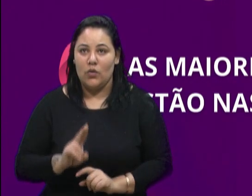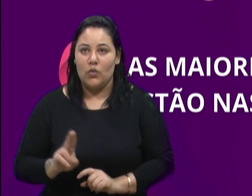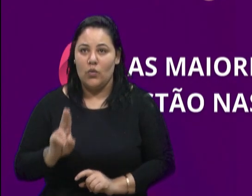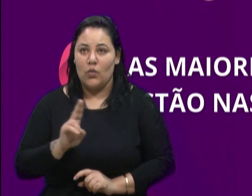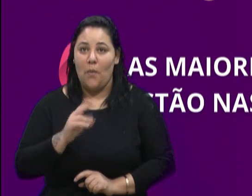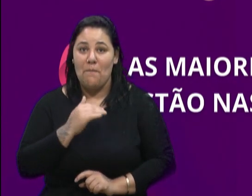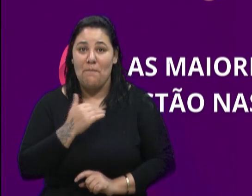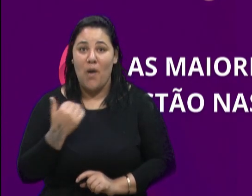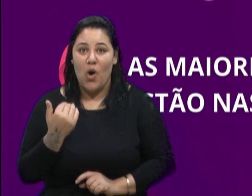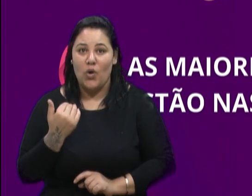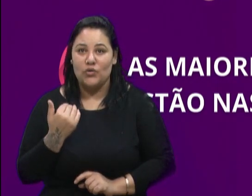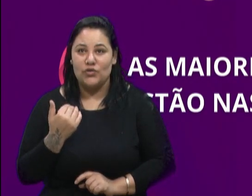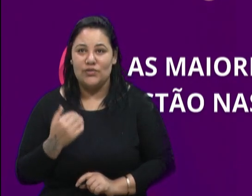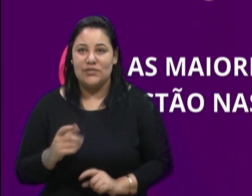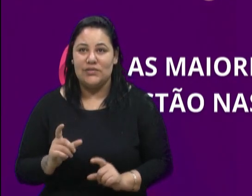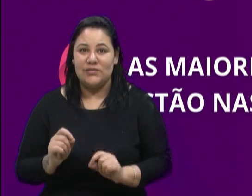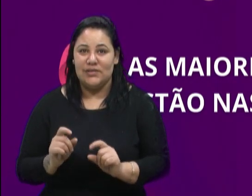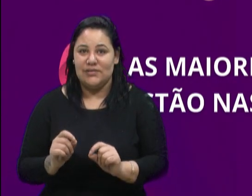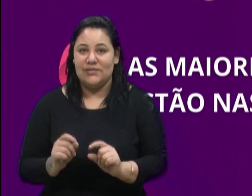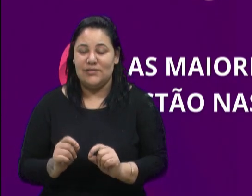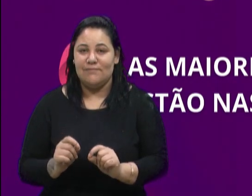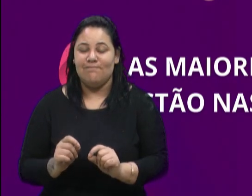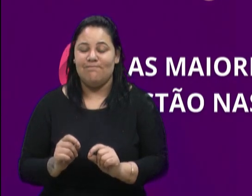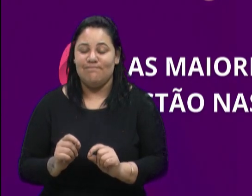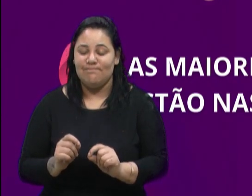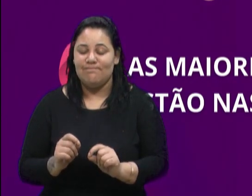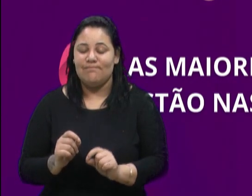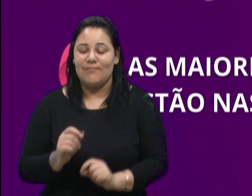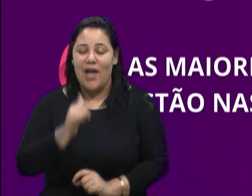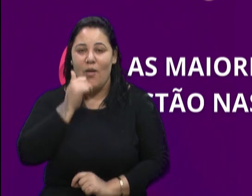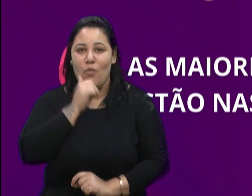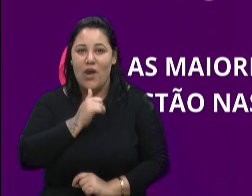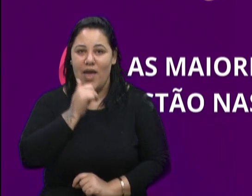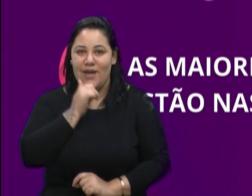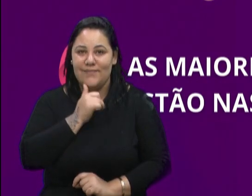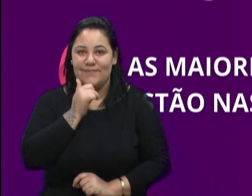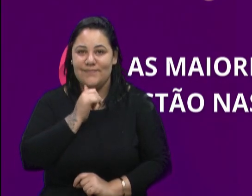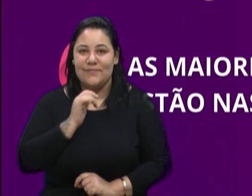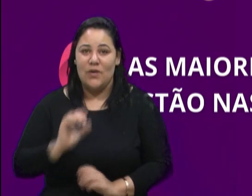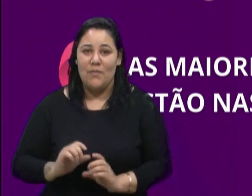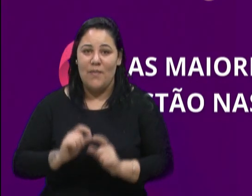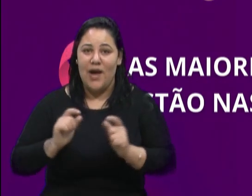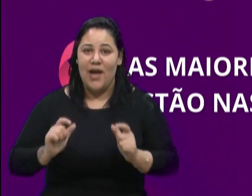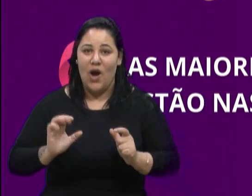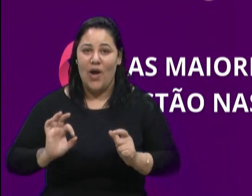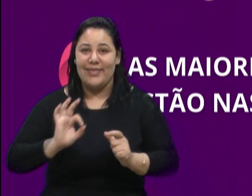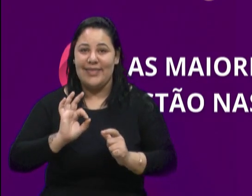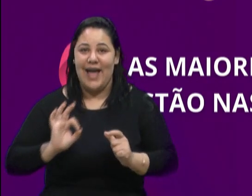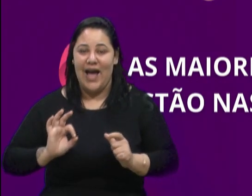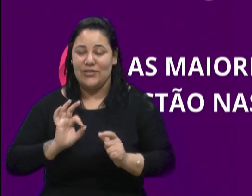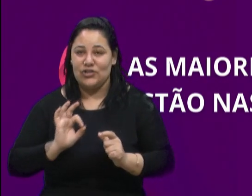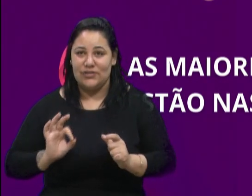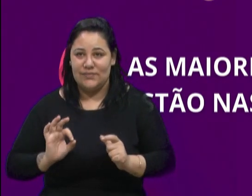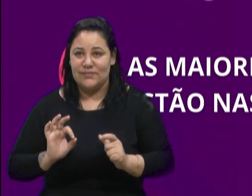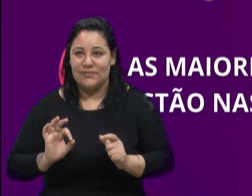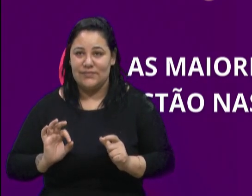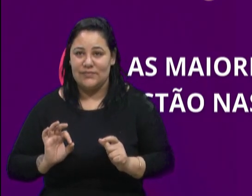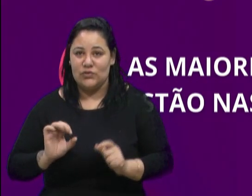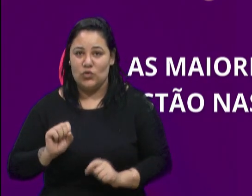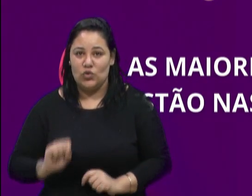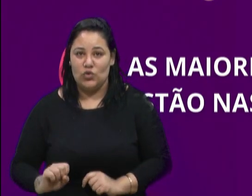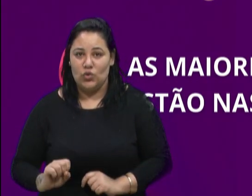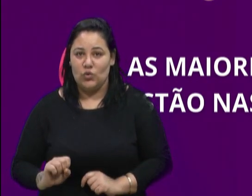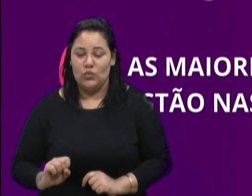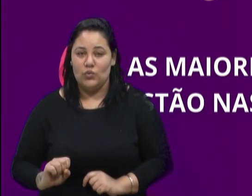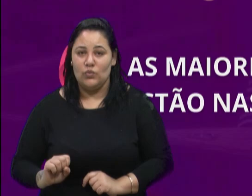por câncer entre as mulheres, com as maiores taxas de incidência na região sul e